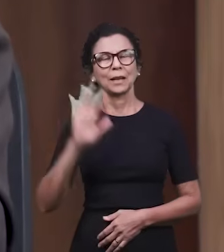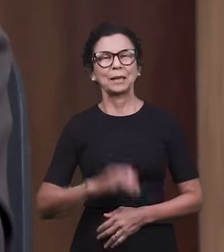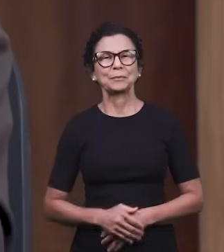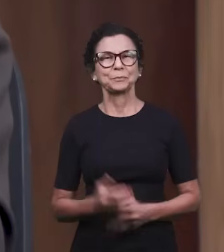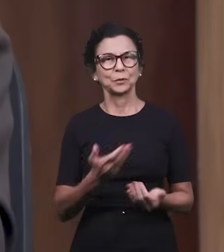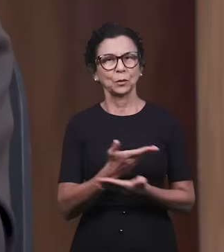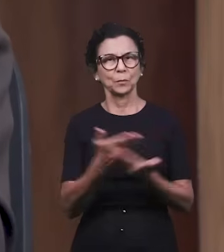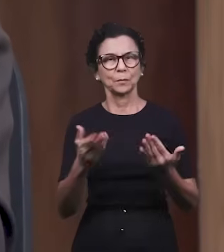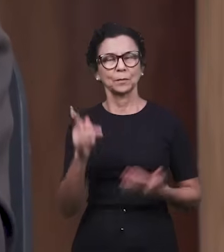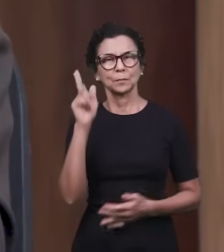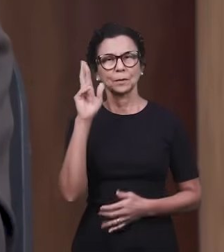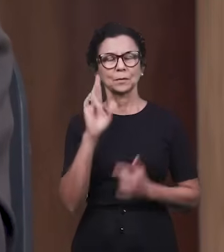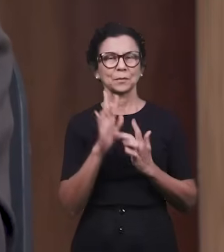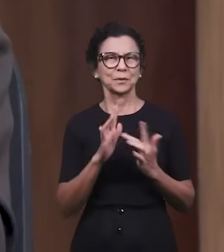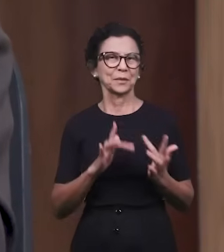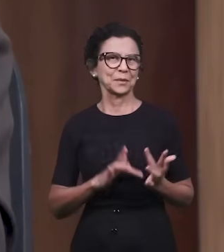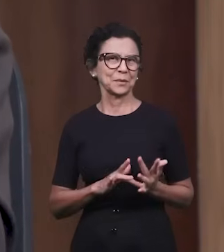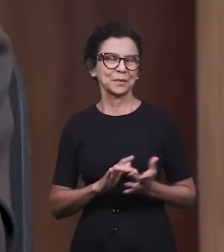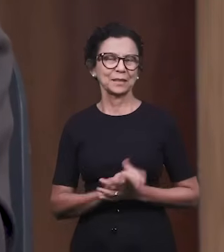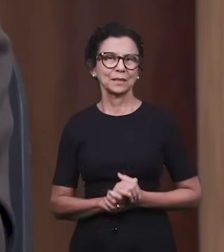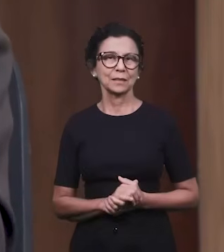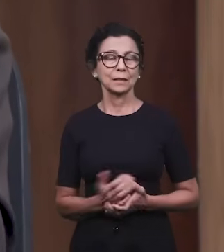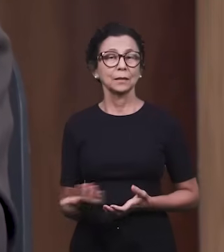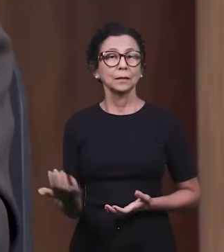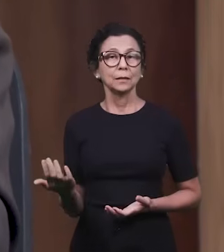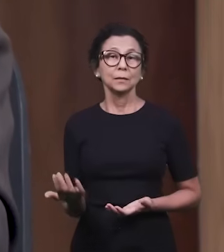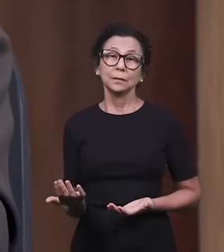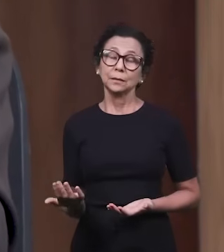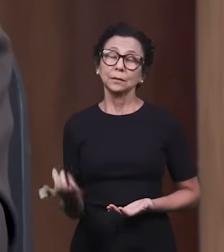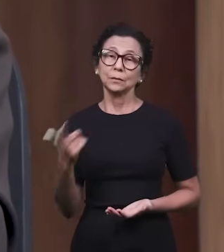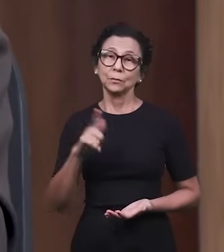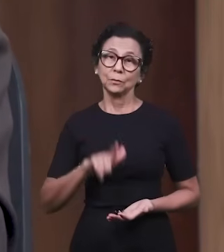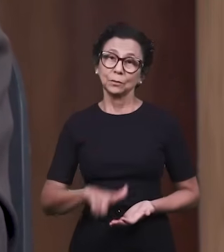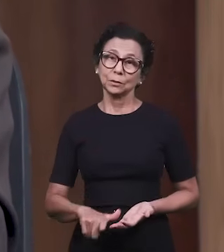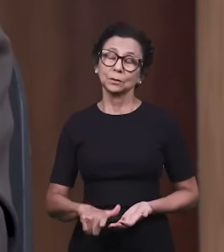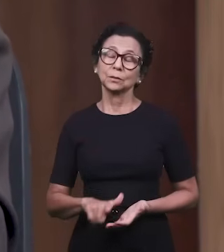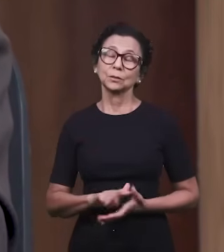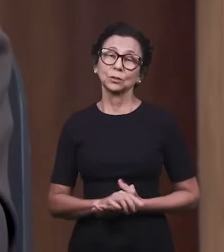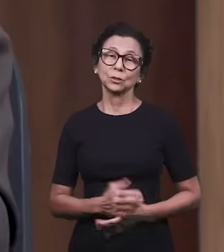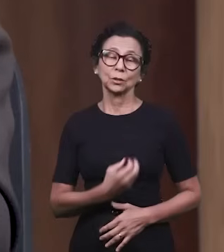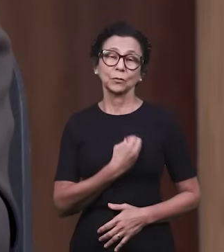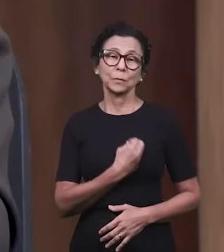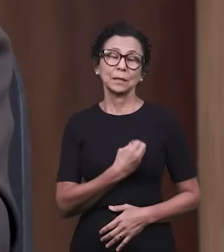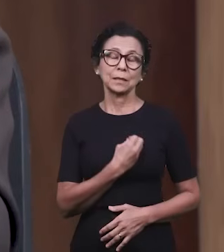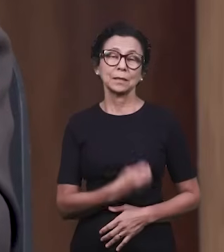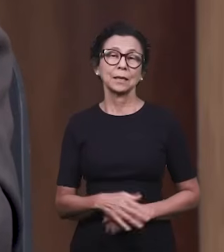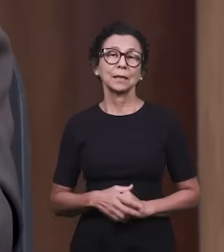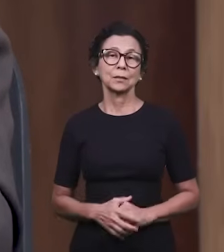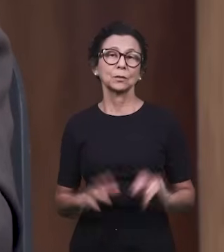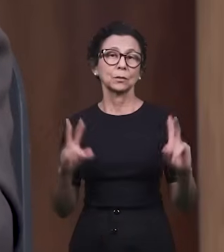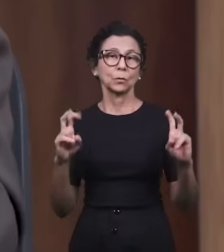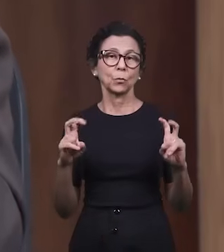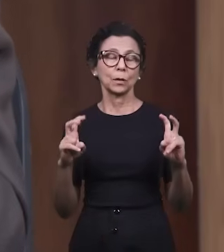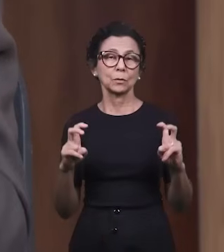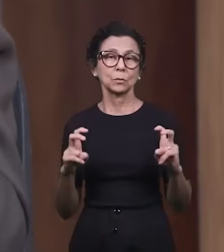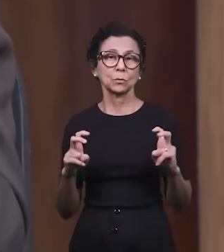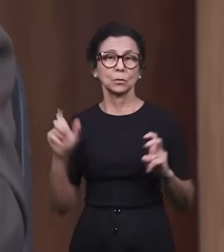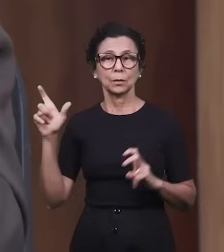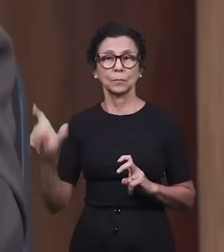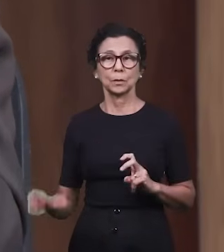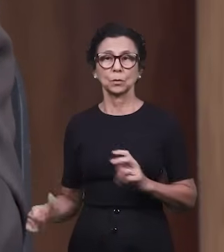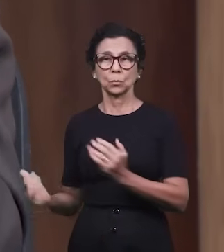Eu quero cumprimentar a todos com a paz do Senhor Jesus. Estamos aqui mais uma vez na nossa programação sobre a ética na vida do